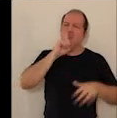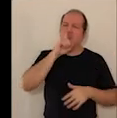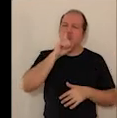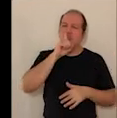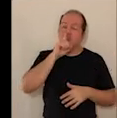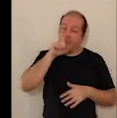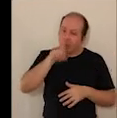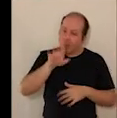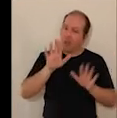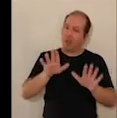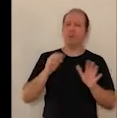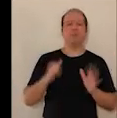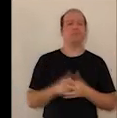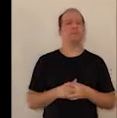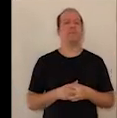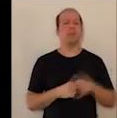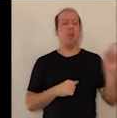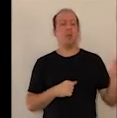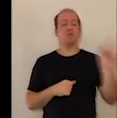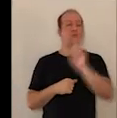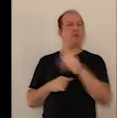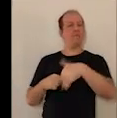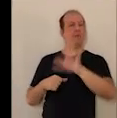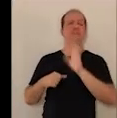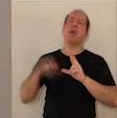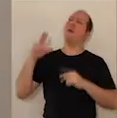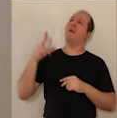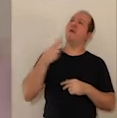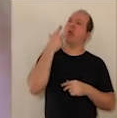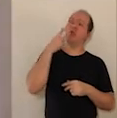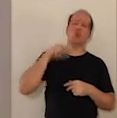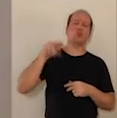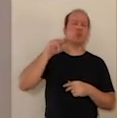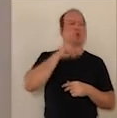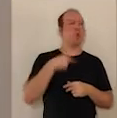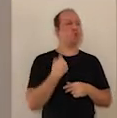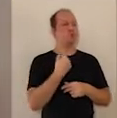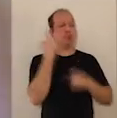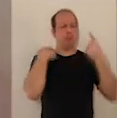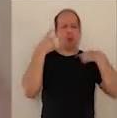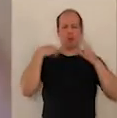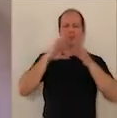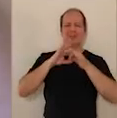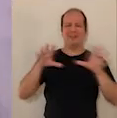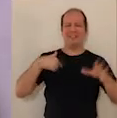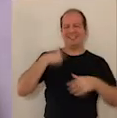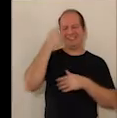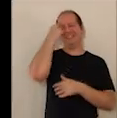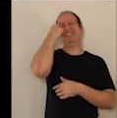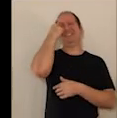chamar. Empurra-o para fora, falando sozinho. Bom, de um dos malucos já estou livre. Ai, aí vem outro.